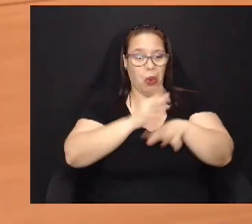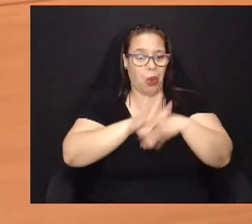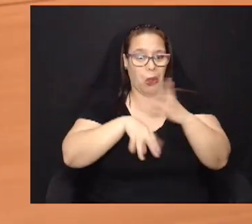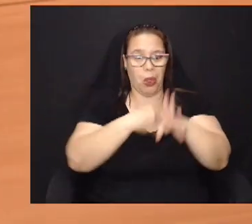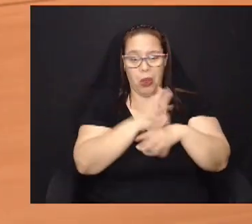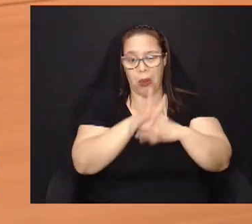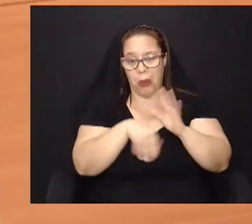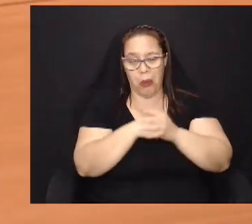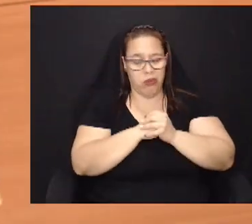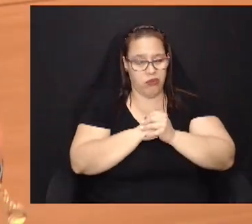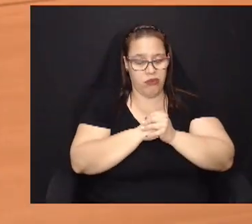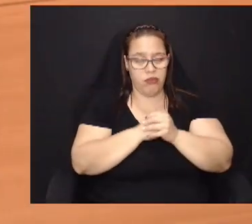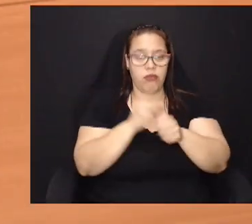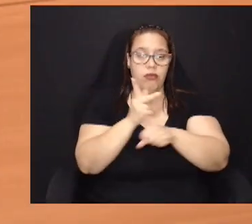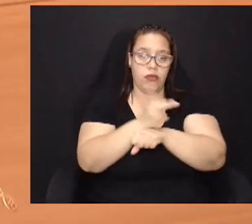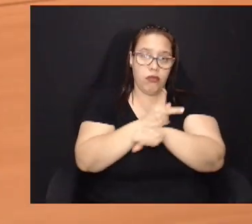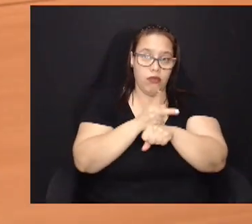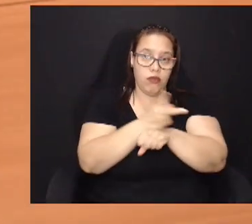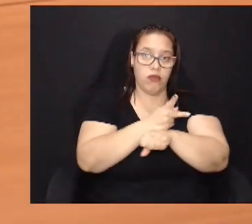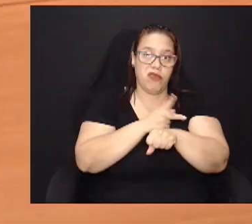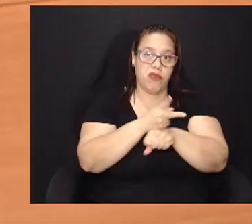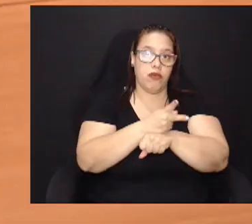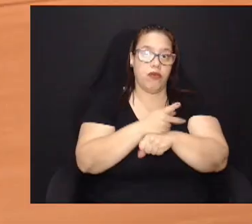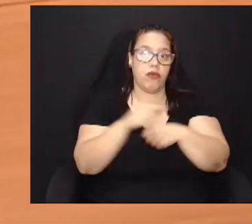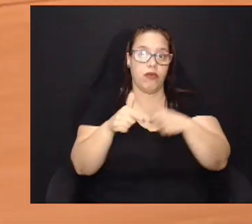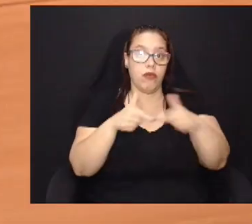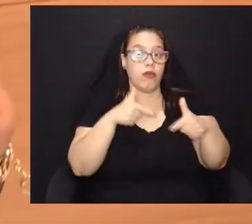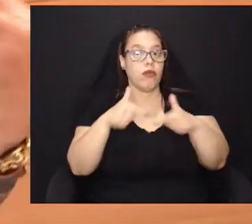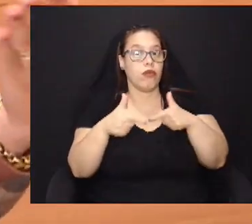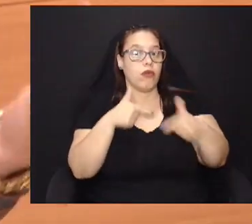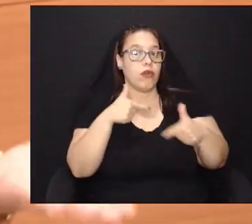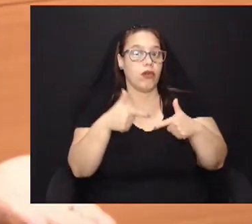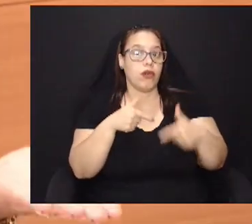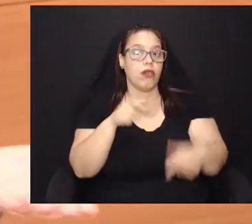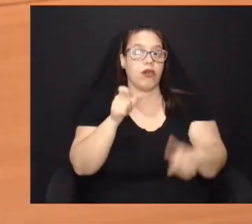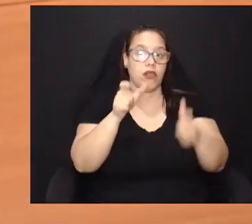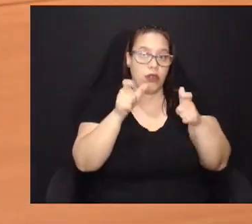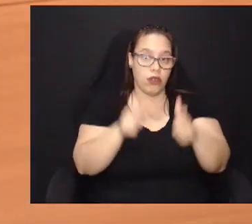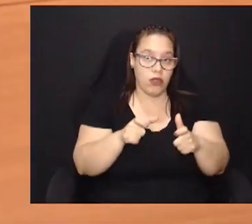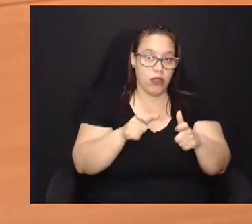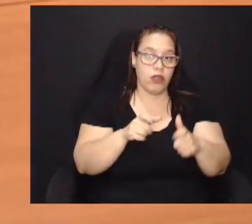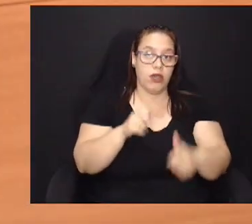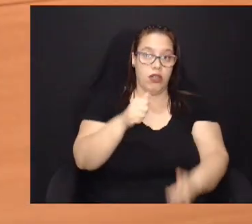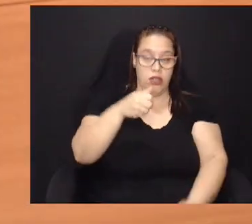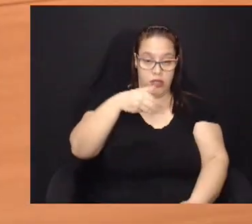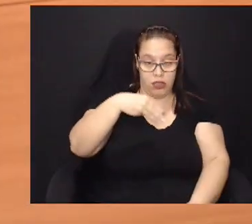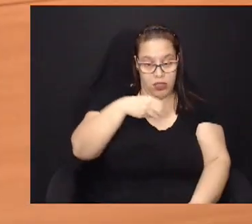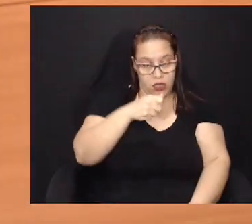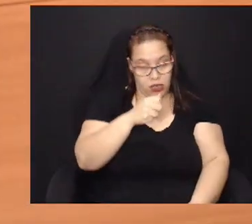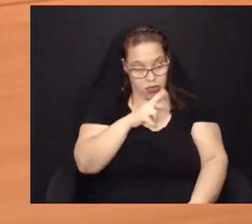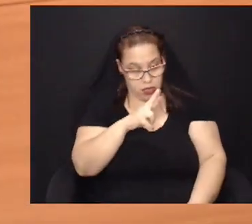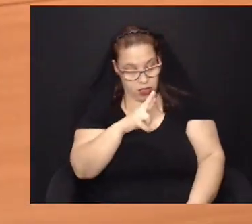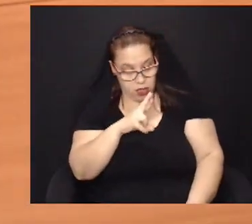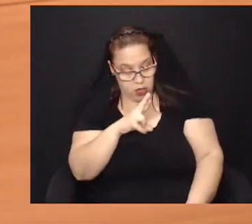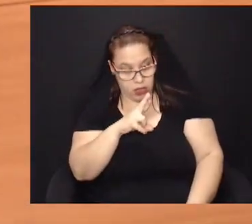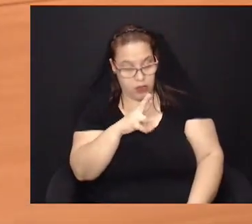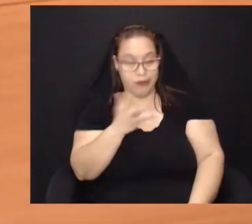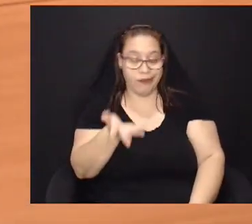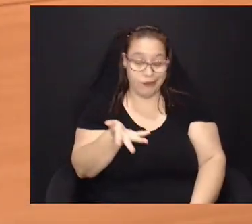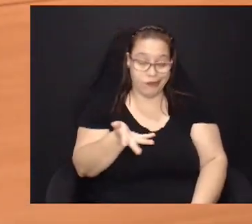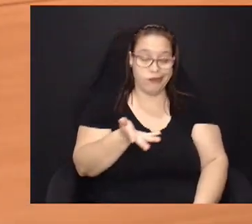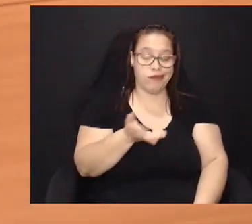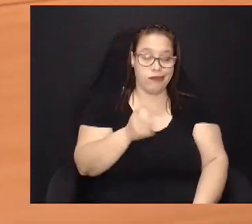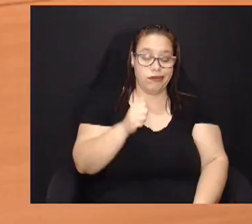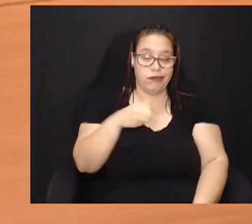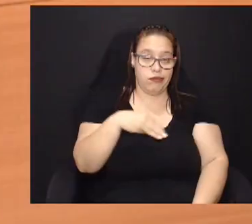ordena começa a querer trabalhar de uma forma que aqueles amadores, que é o grande leito, né, é um